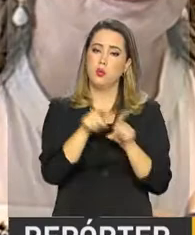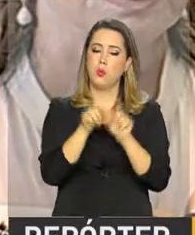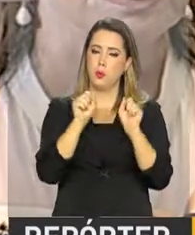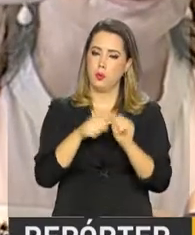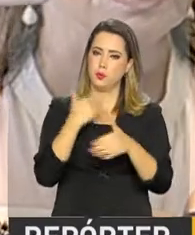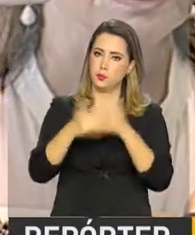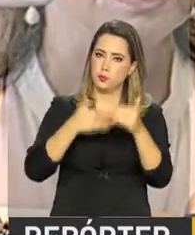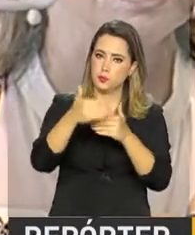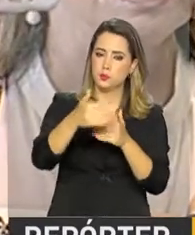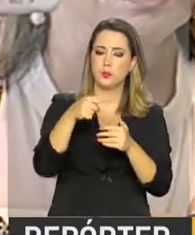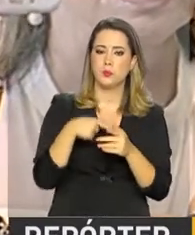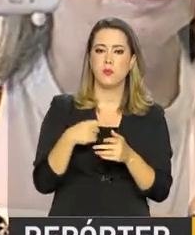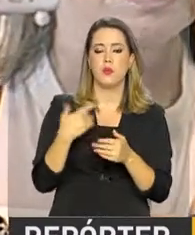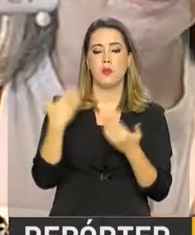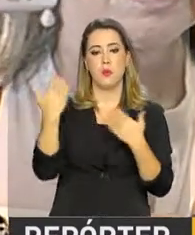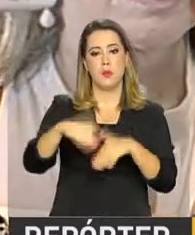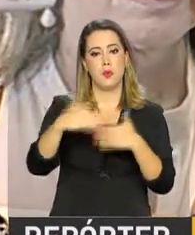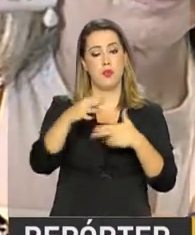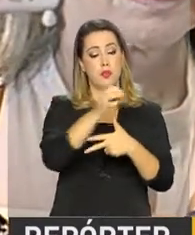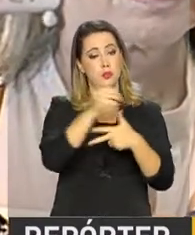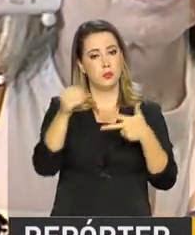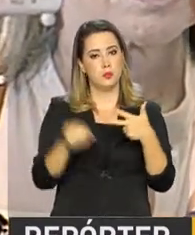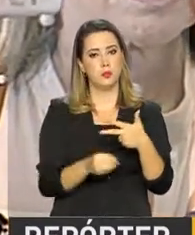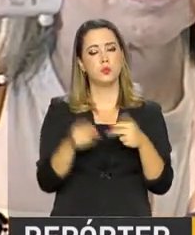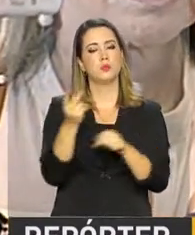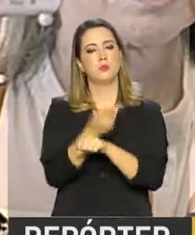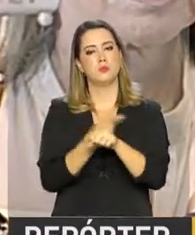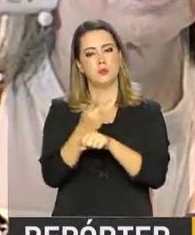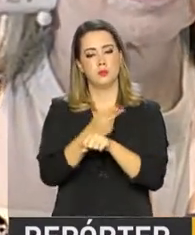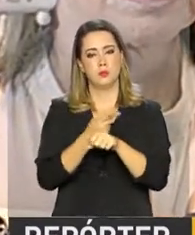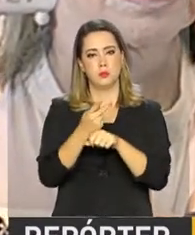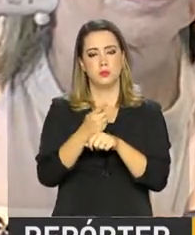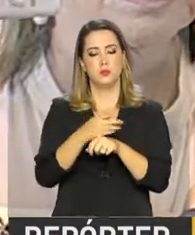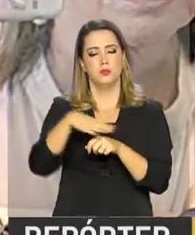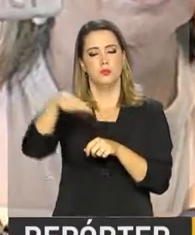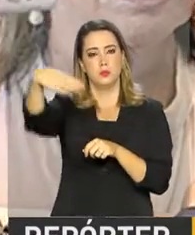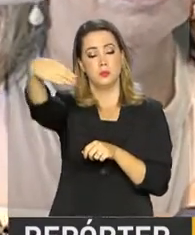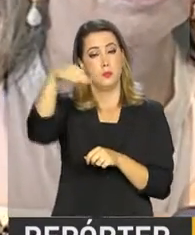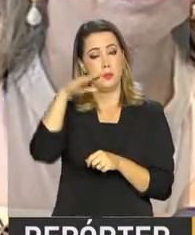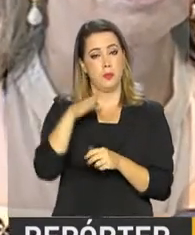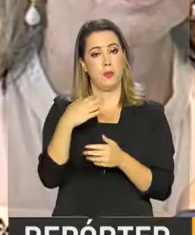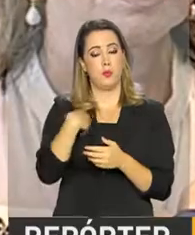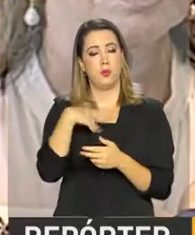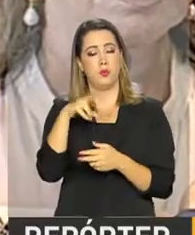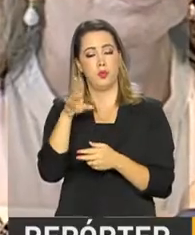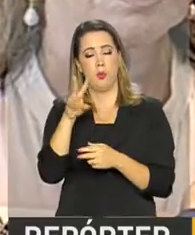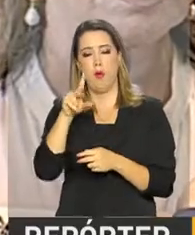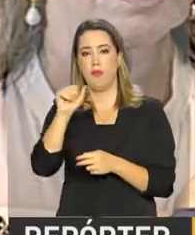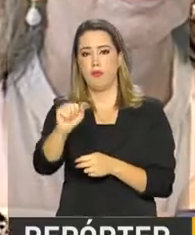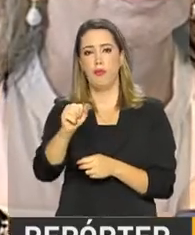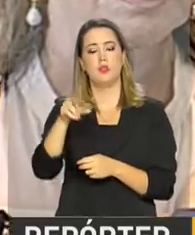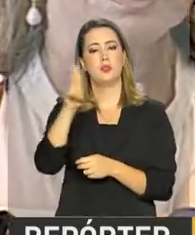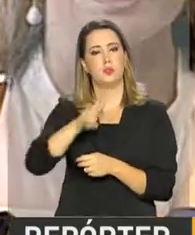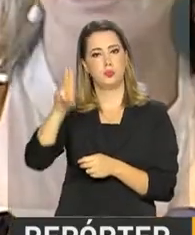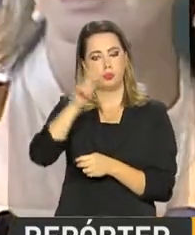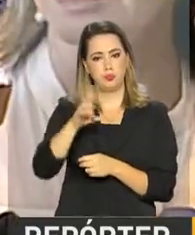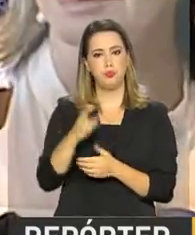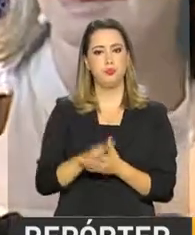possam aplicar para o Enem buscando uma vaga numa universidade pública ou privada do país.